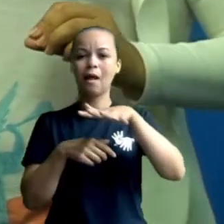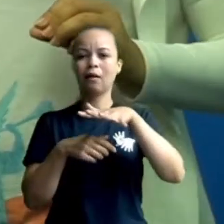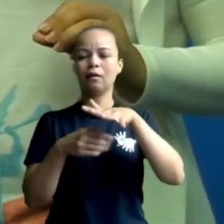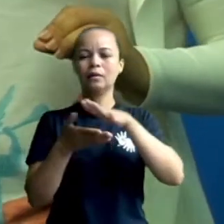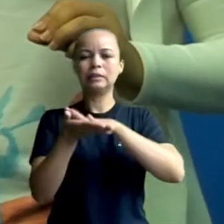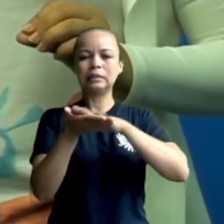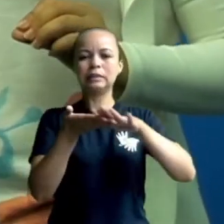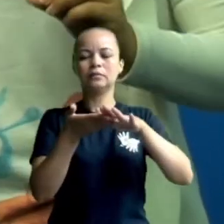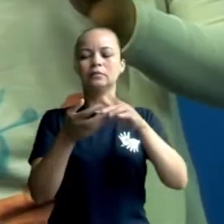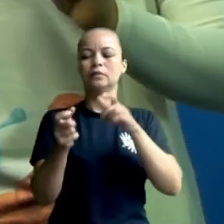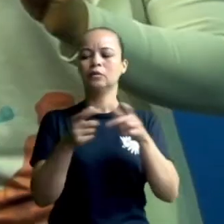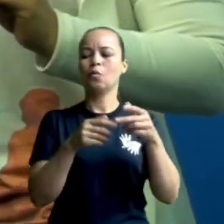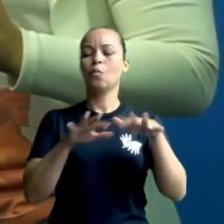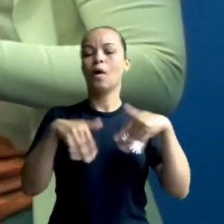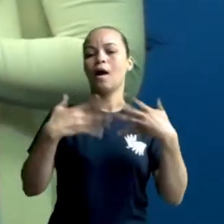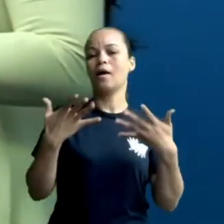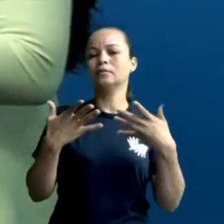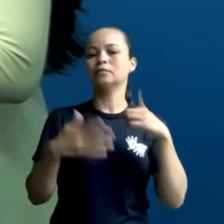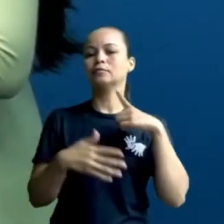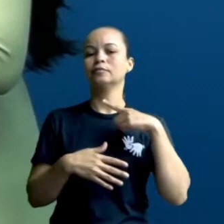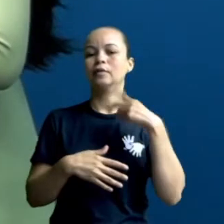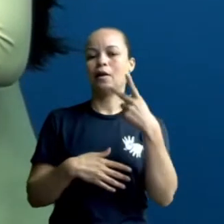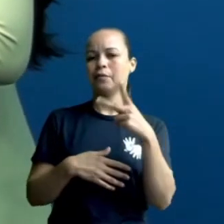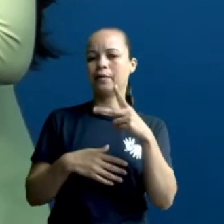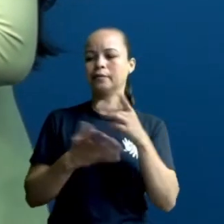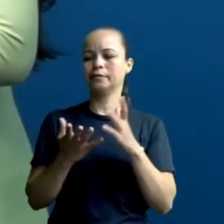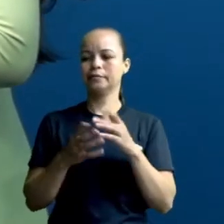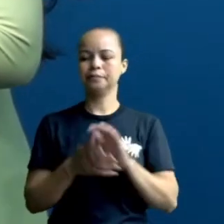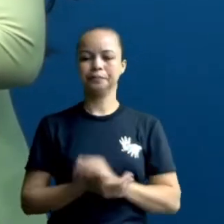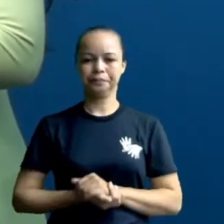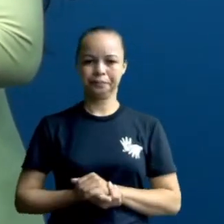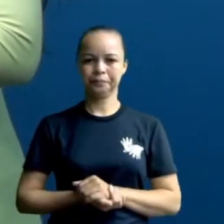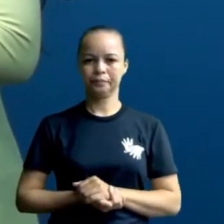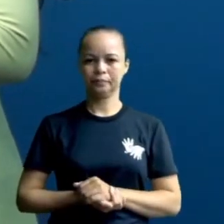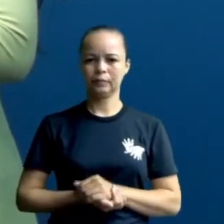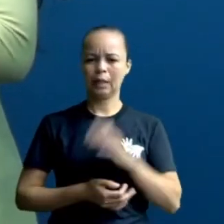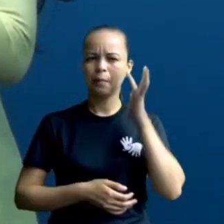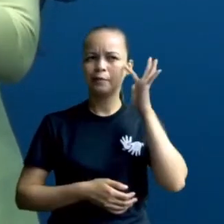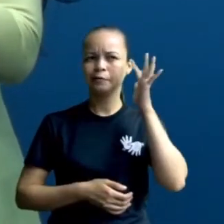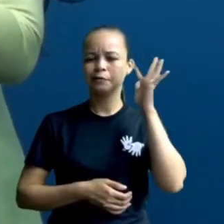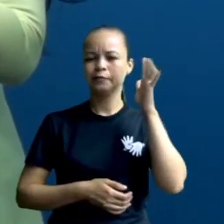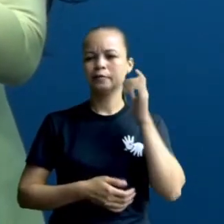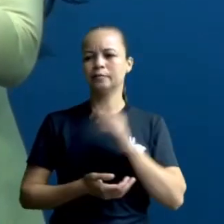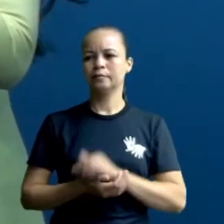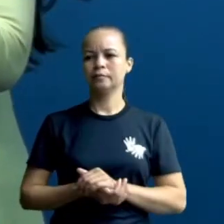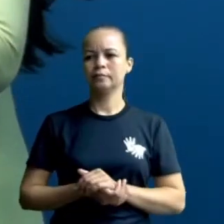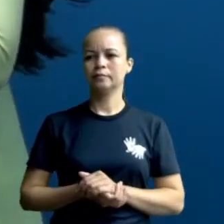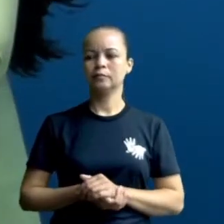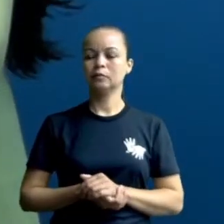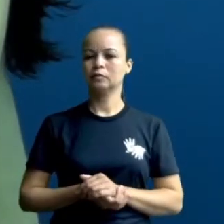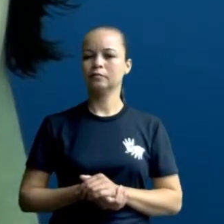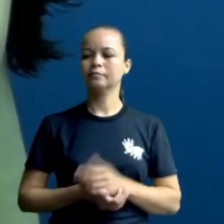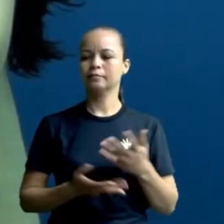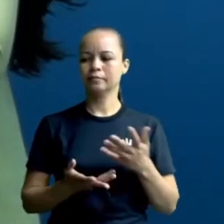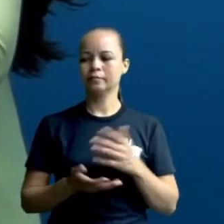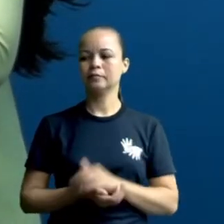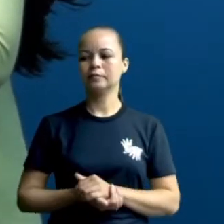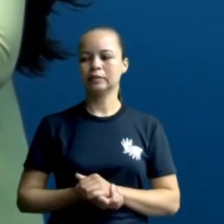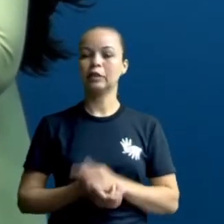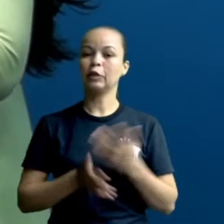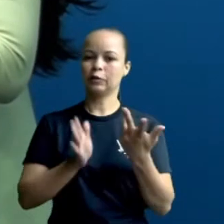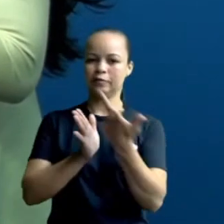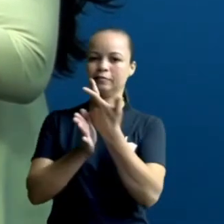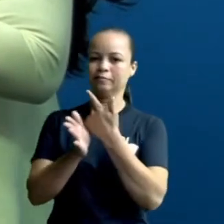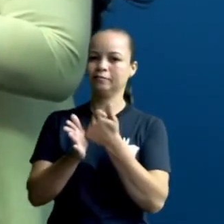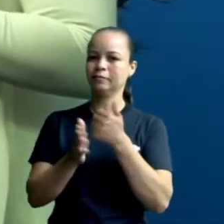figuras planas eu tenho aí? Vamos imaginar aqui. Dá para escutar daqui, ó. E eu